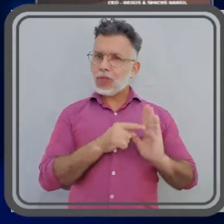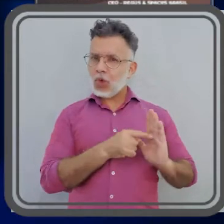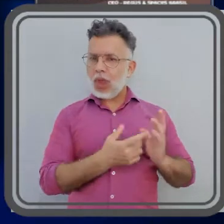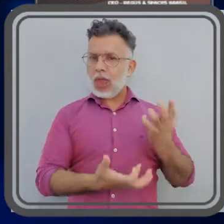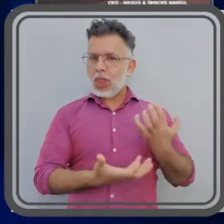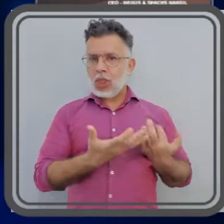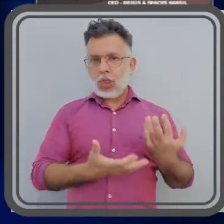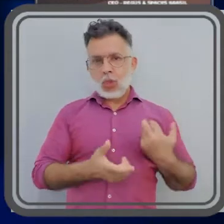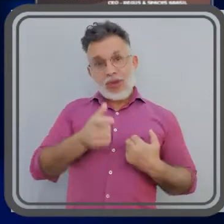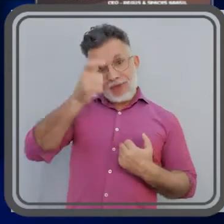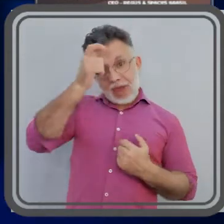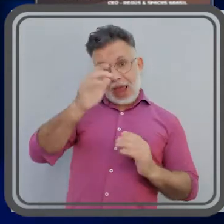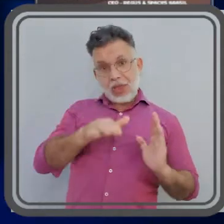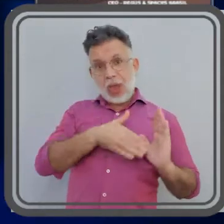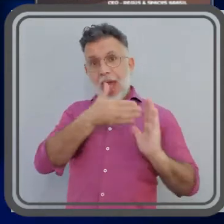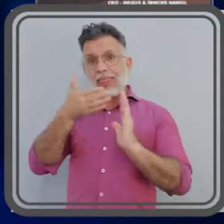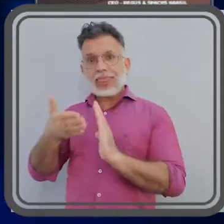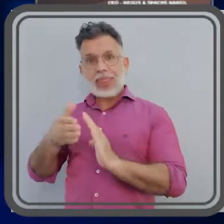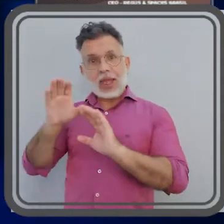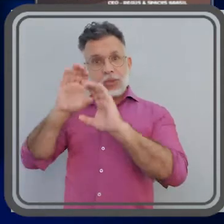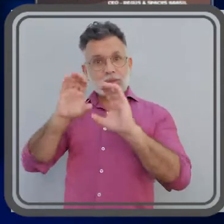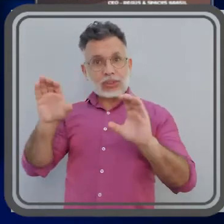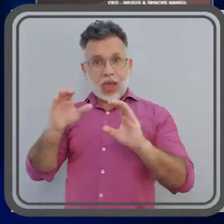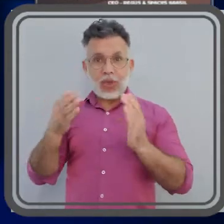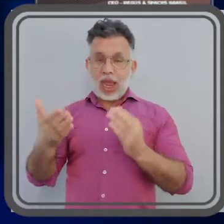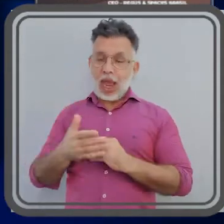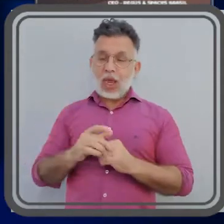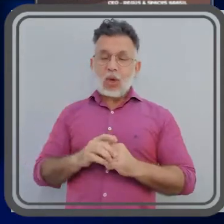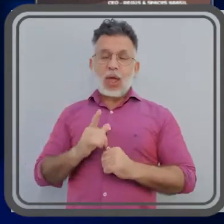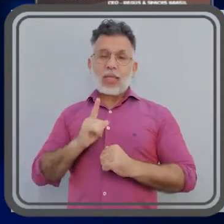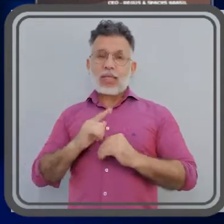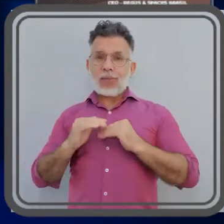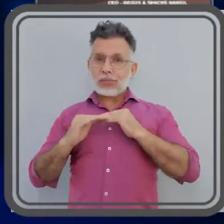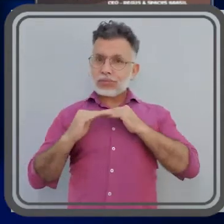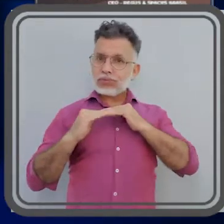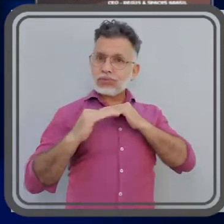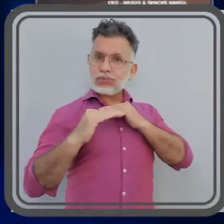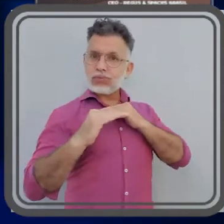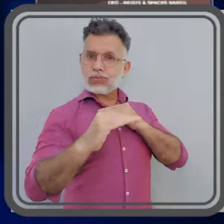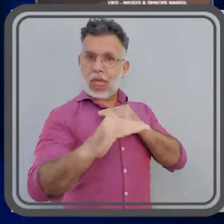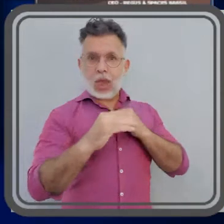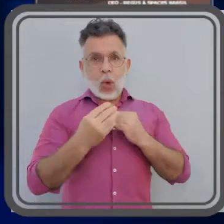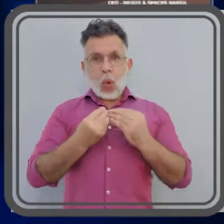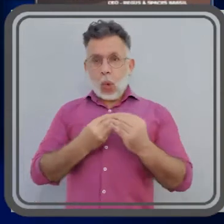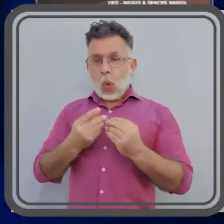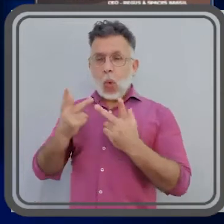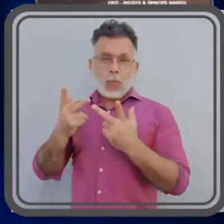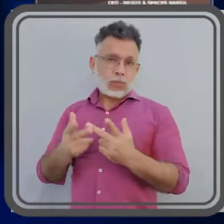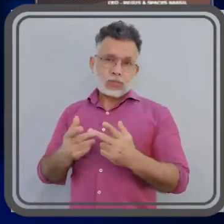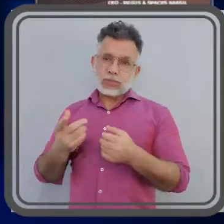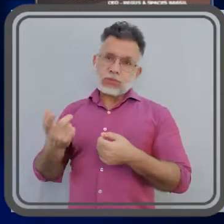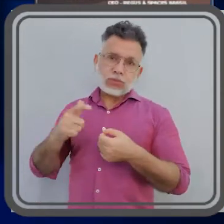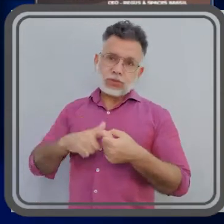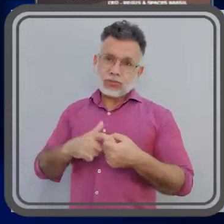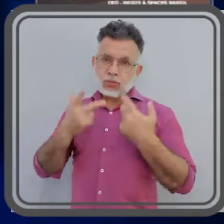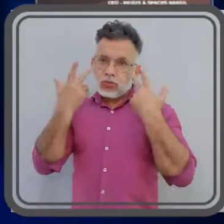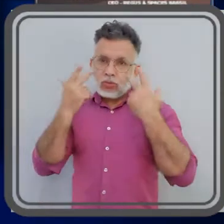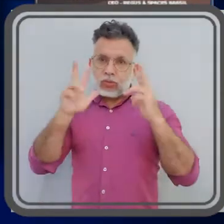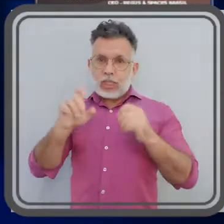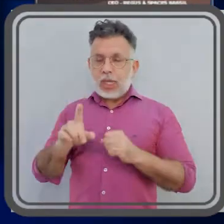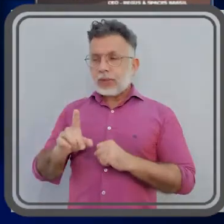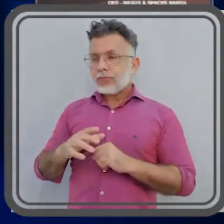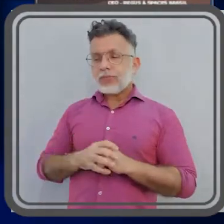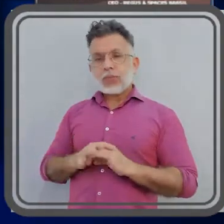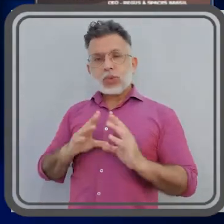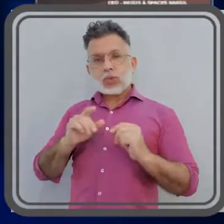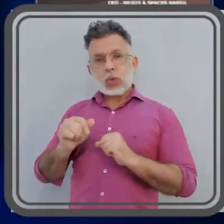céu, e agora estamos indo para um ritmo mais moderado, como deveriam ser as coisas, né? As autoridades